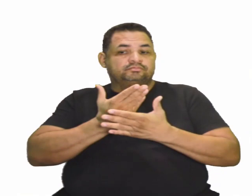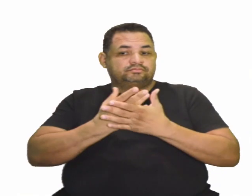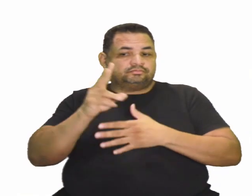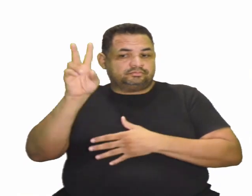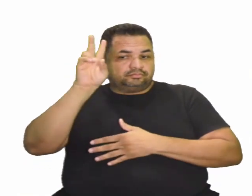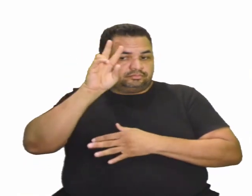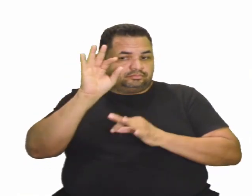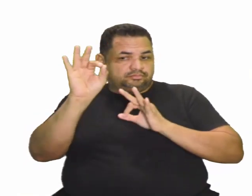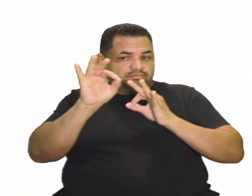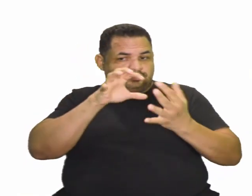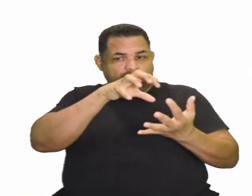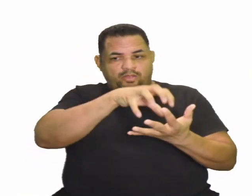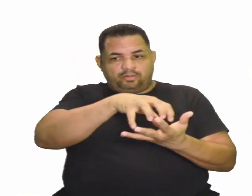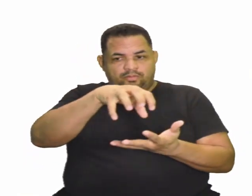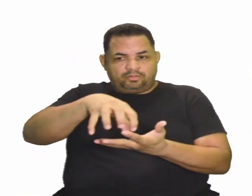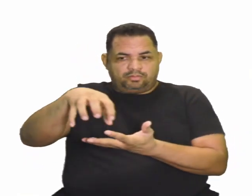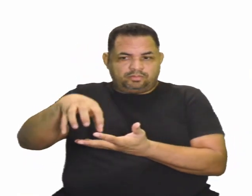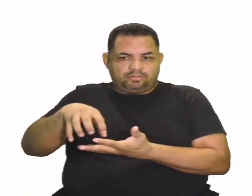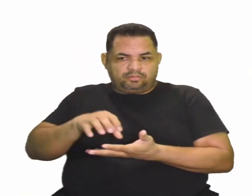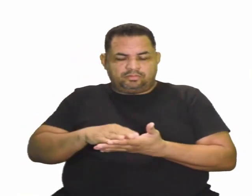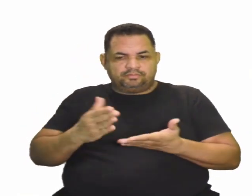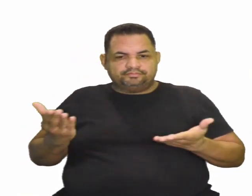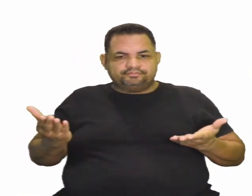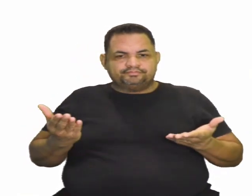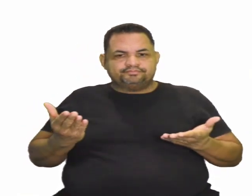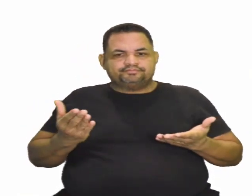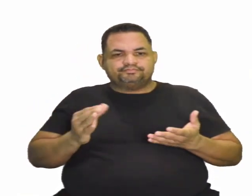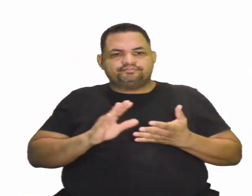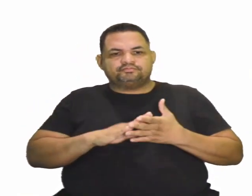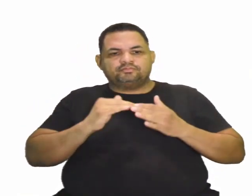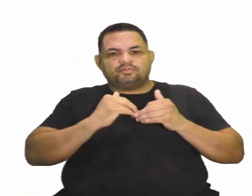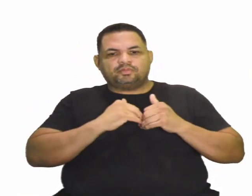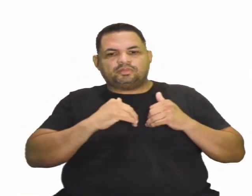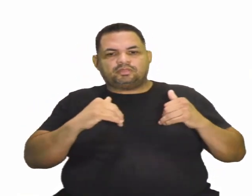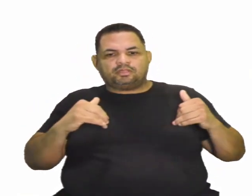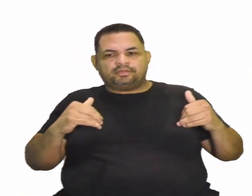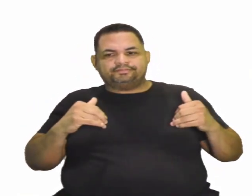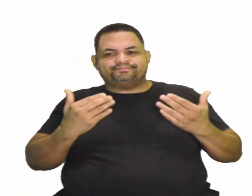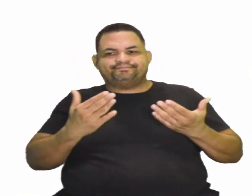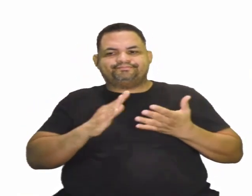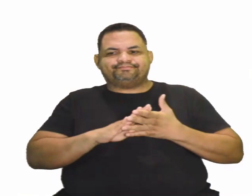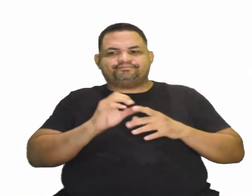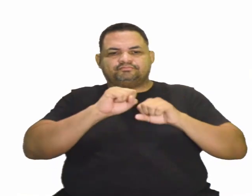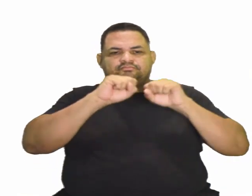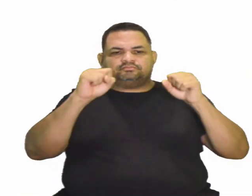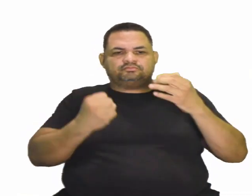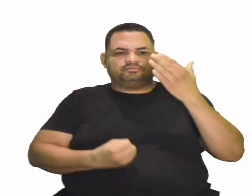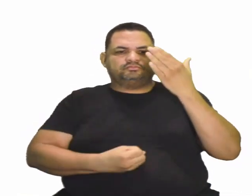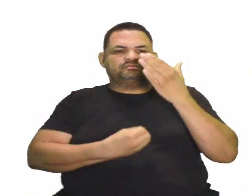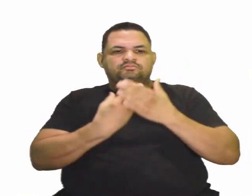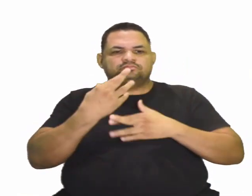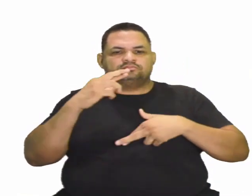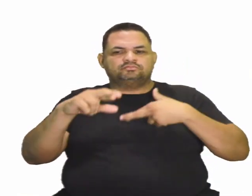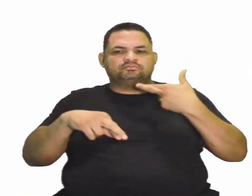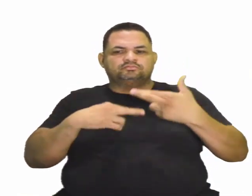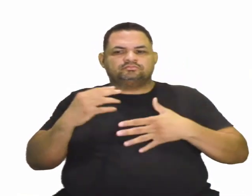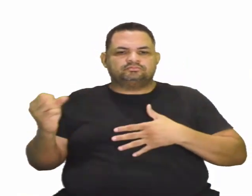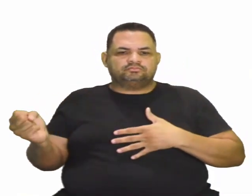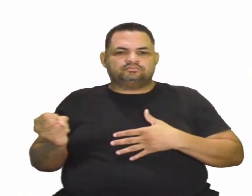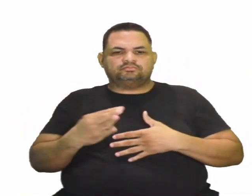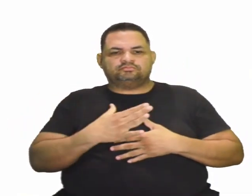forma de feudo. Então, foram se rompendo com esse sistema, então surgiu o quê? A Renascença,